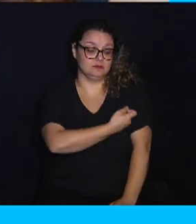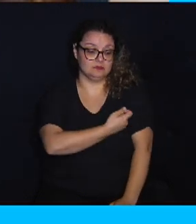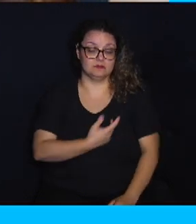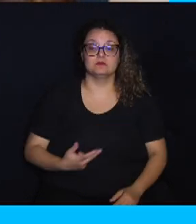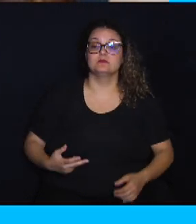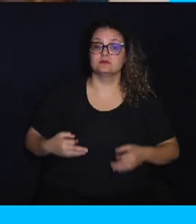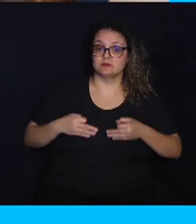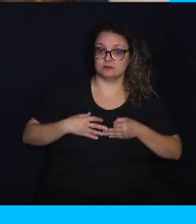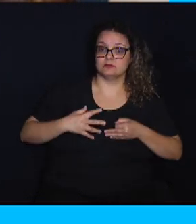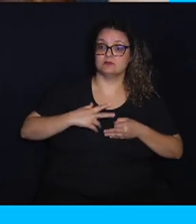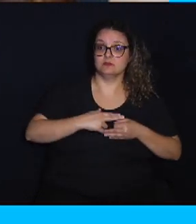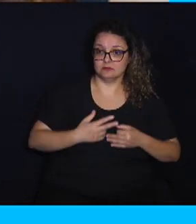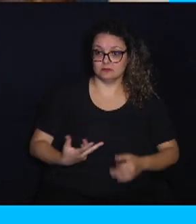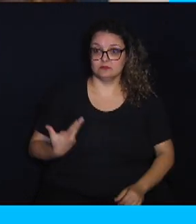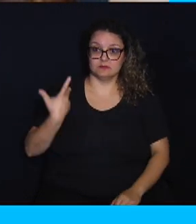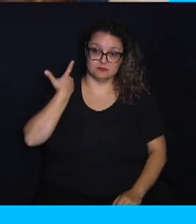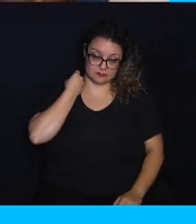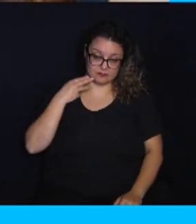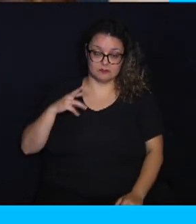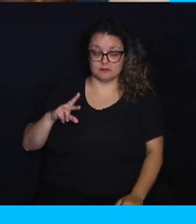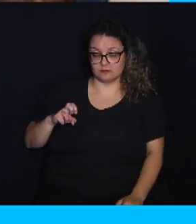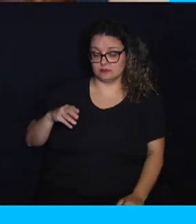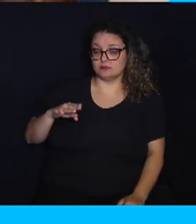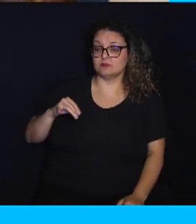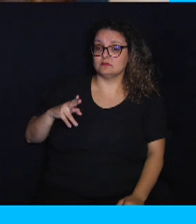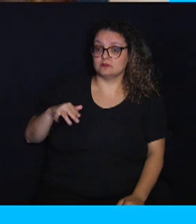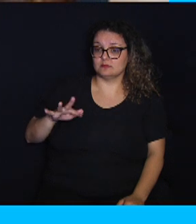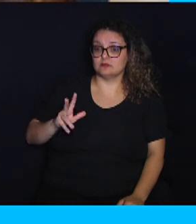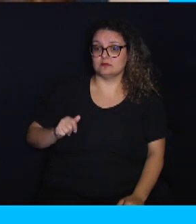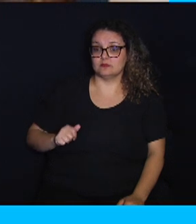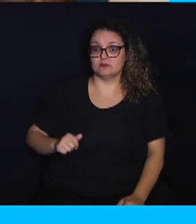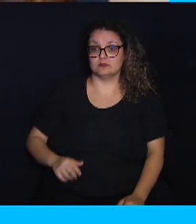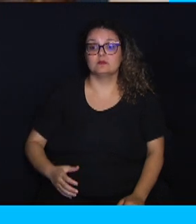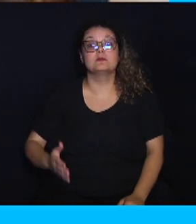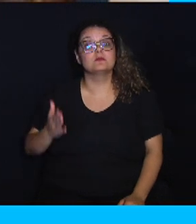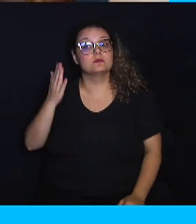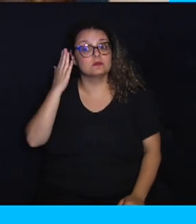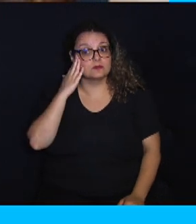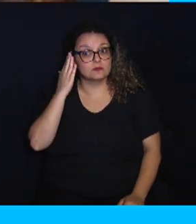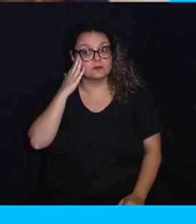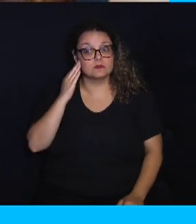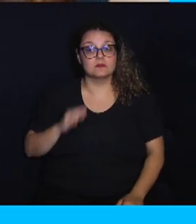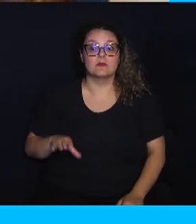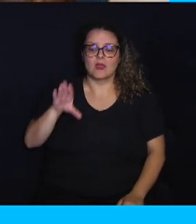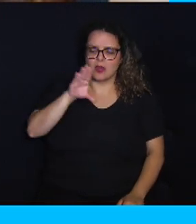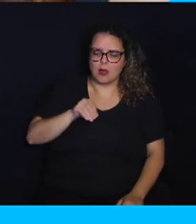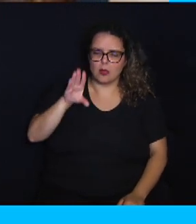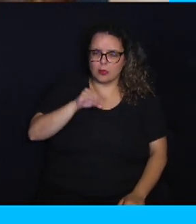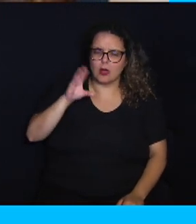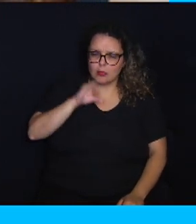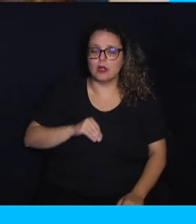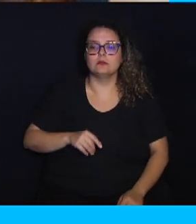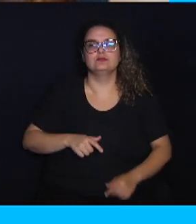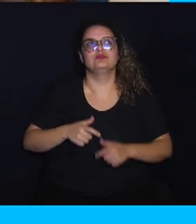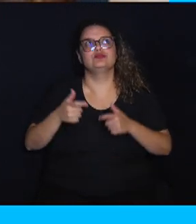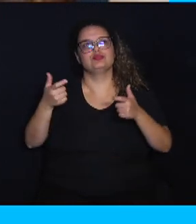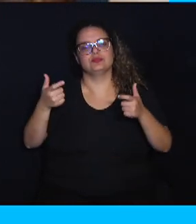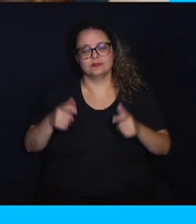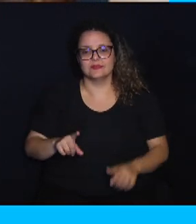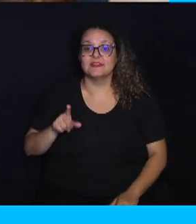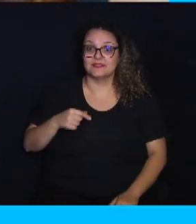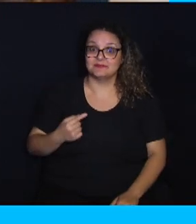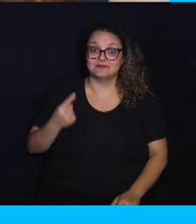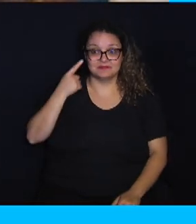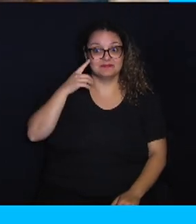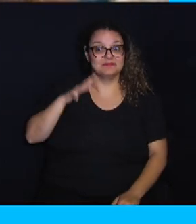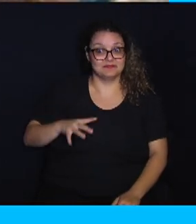castrada e vermifugada. Seus adotantes devem estar cientes que ela late bastante e que é ideal para